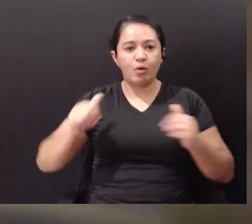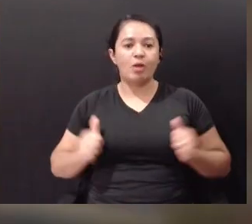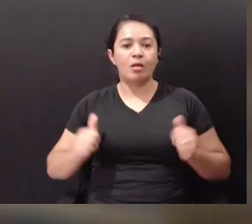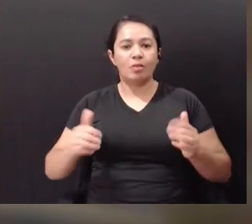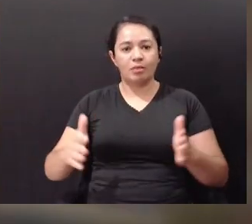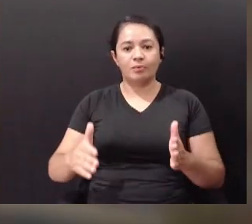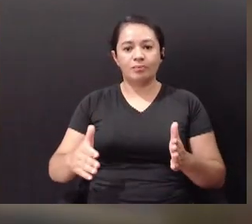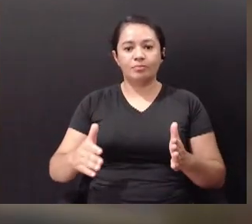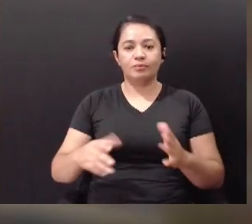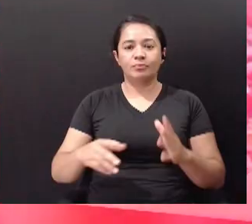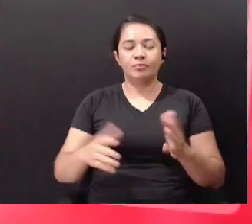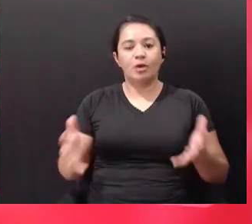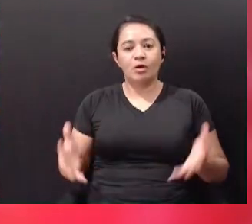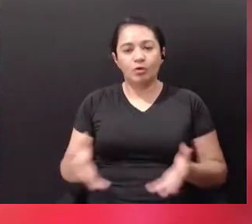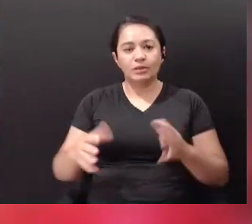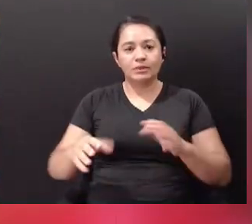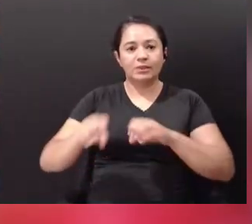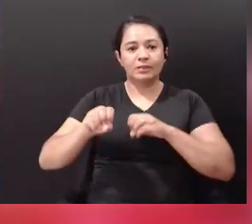a educação.